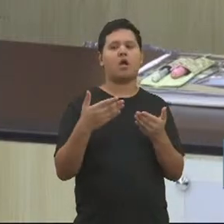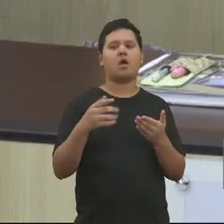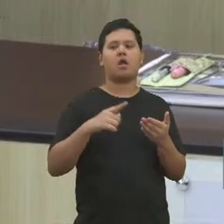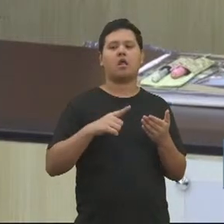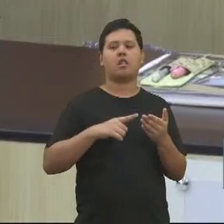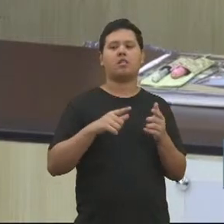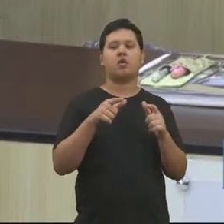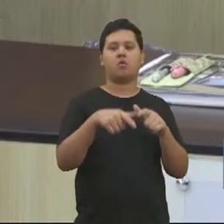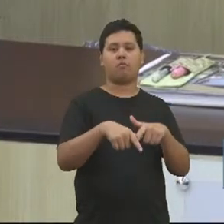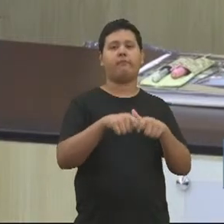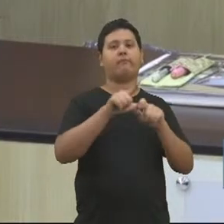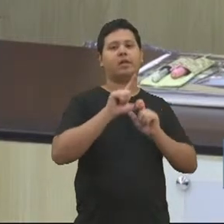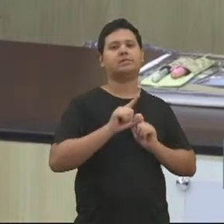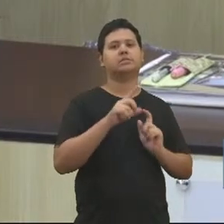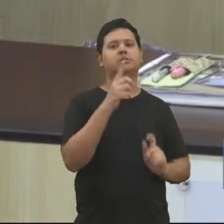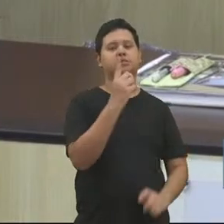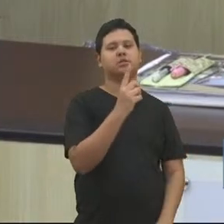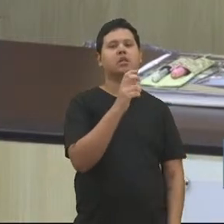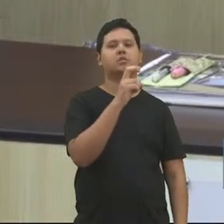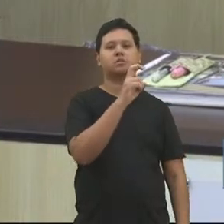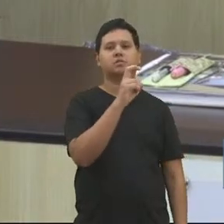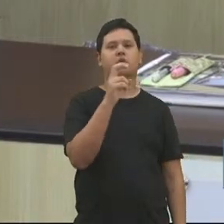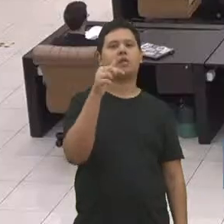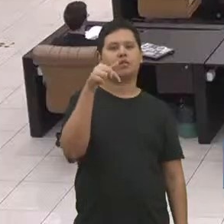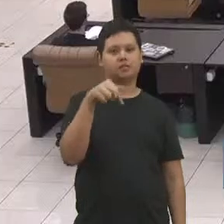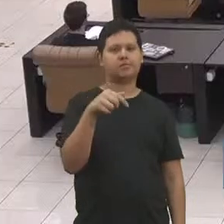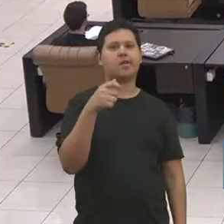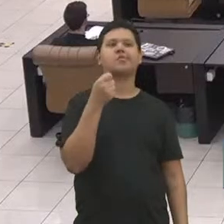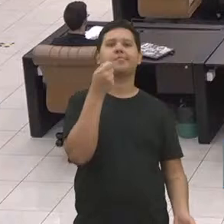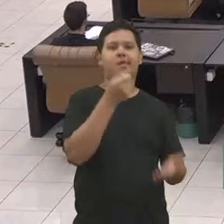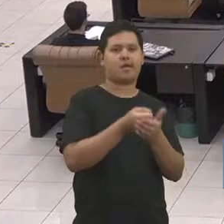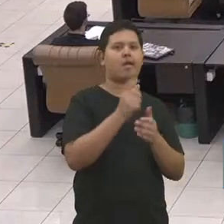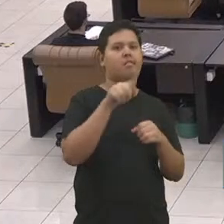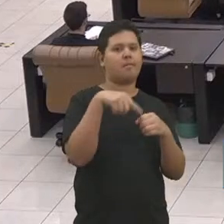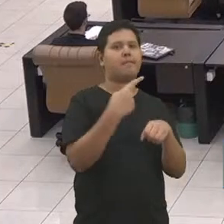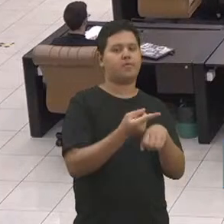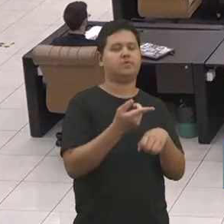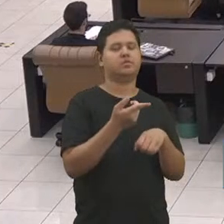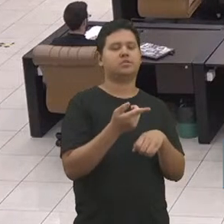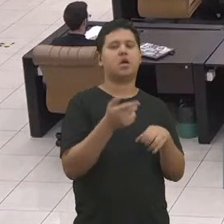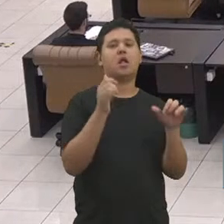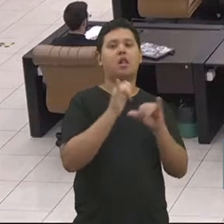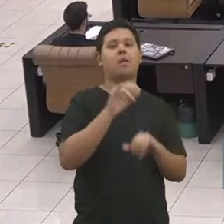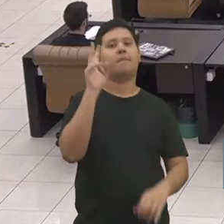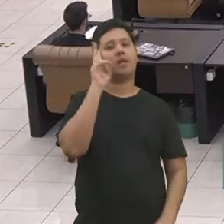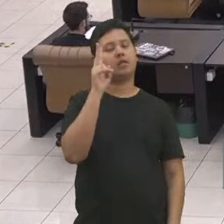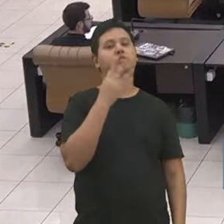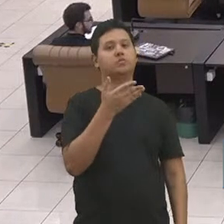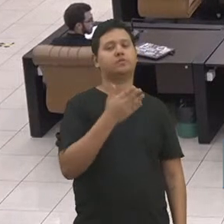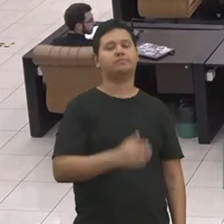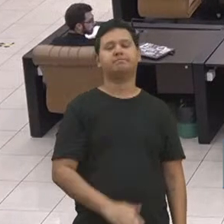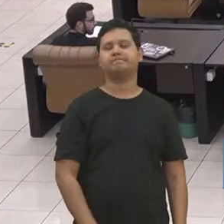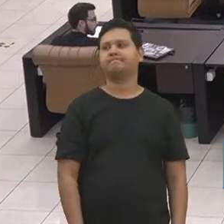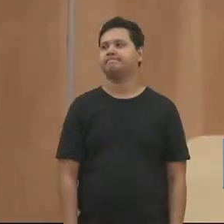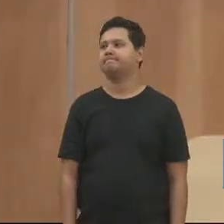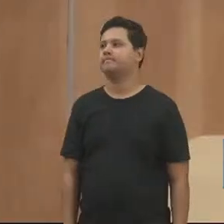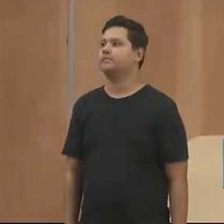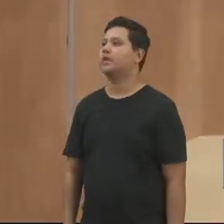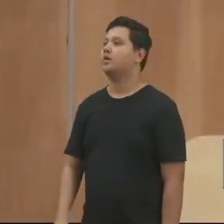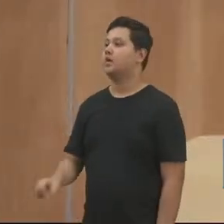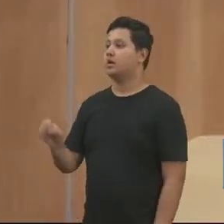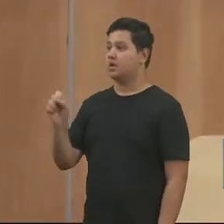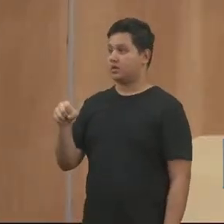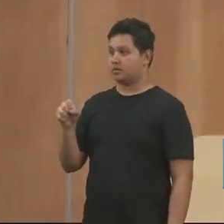numa dívida de 157 de restos a pagar. Correto. Só reforçar novamente. Nós tivemos uma